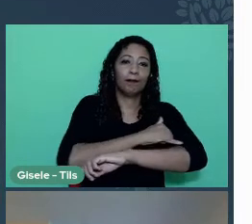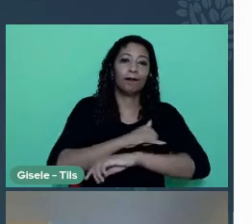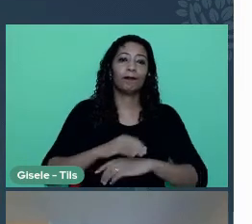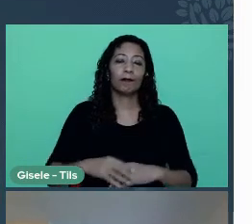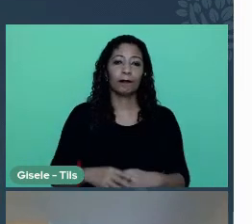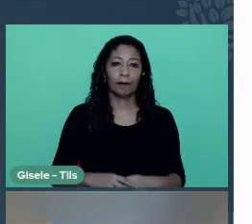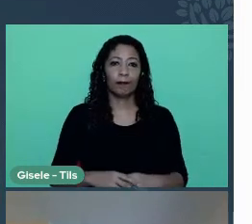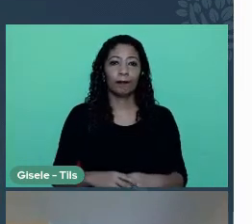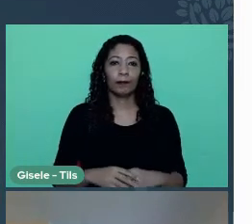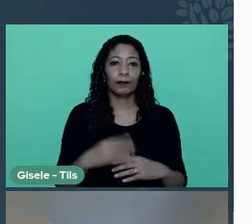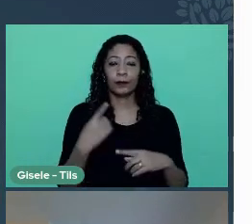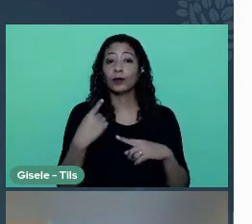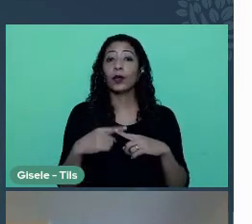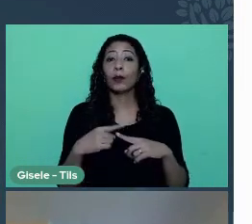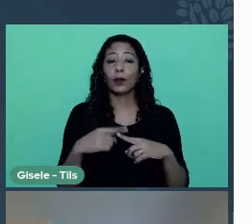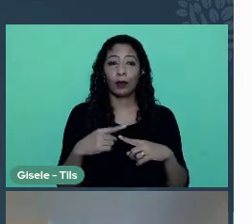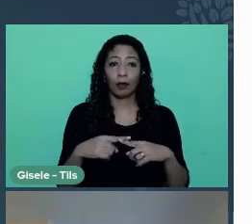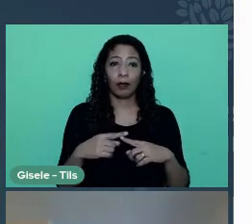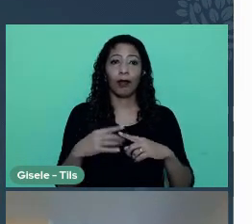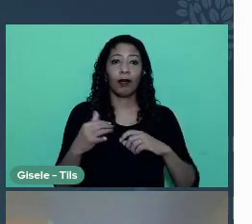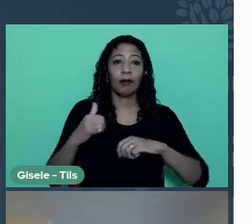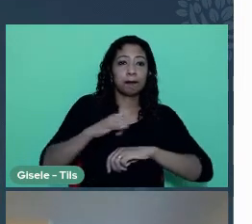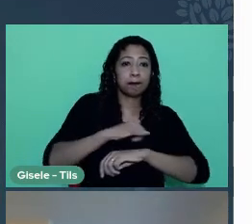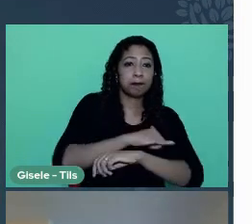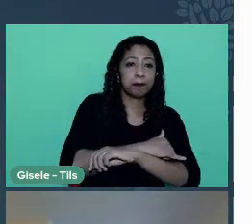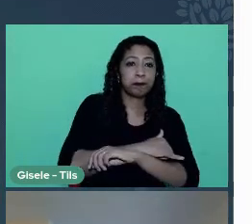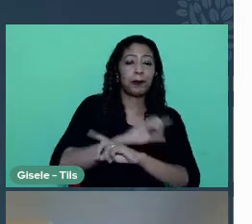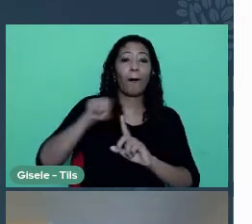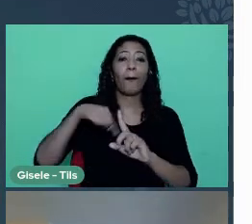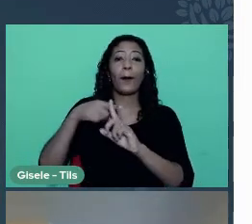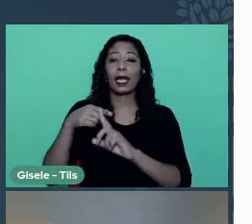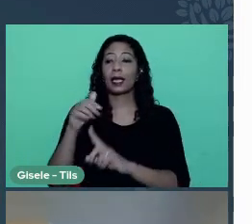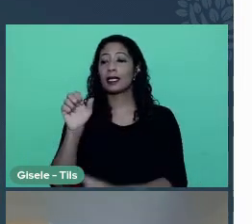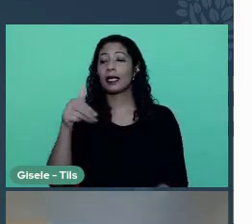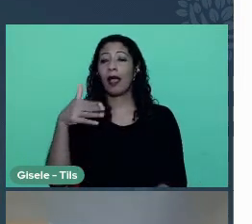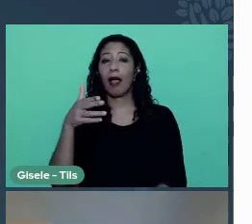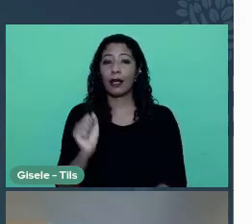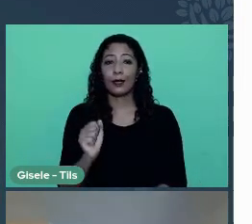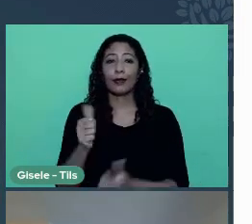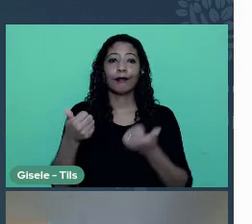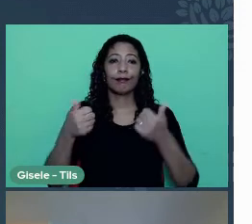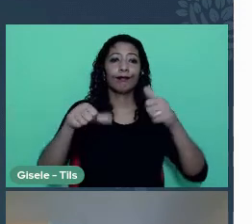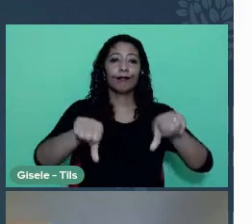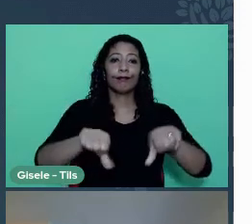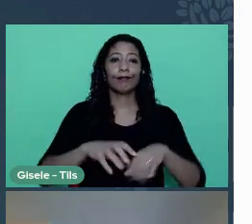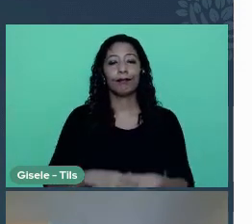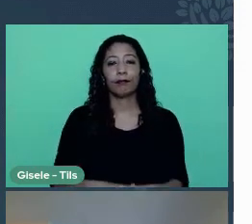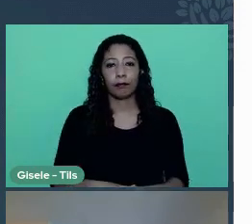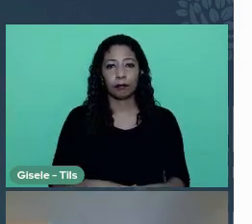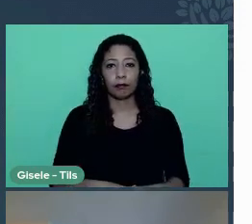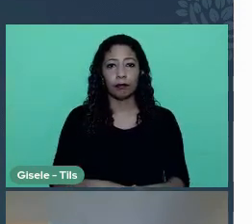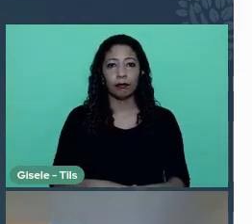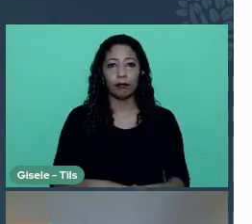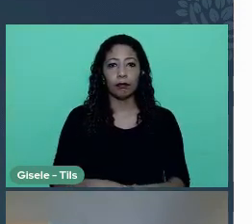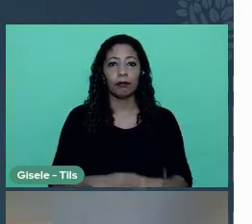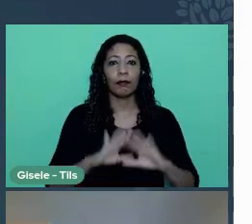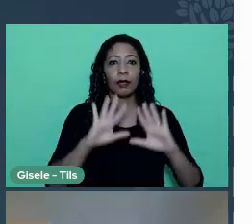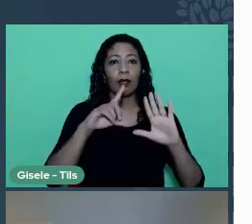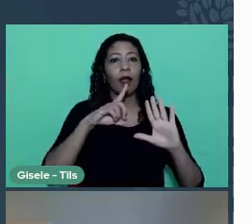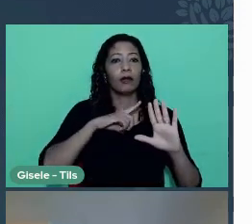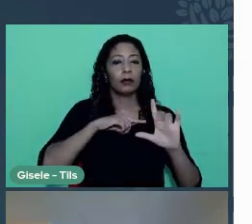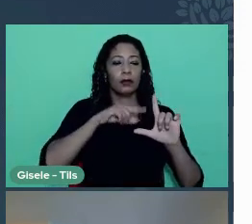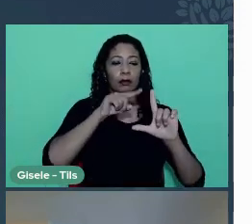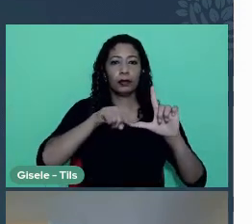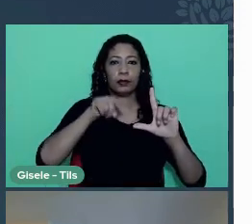porque uma coisa vai se somar à outra, né? Então, aqui tem, de novo, aqui é o IMC,